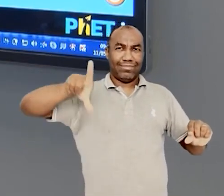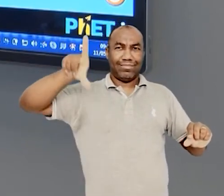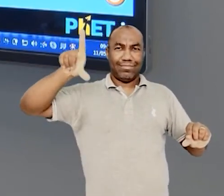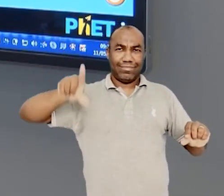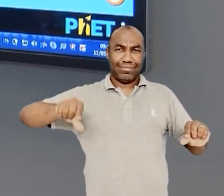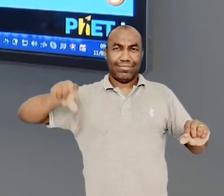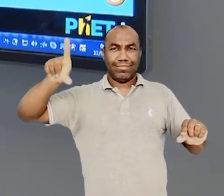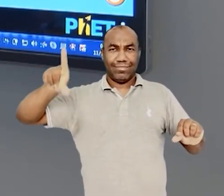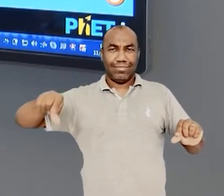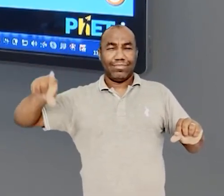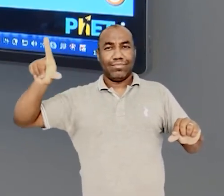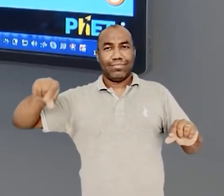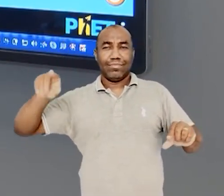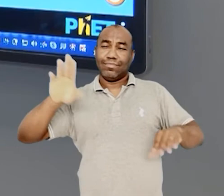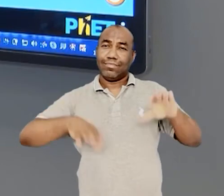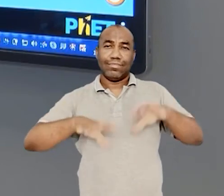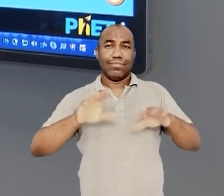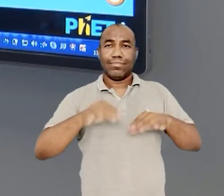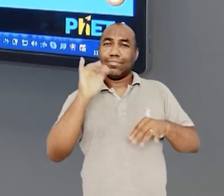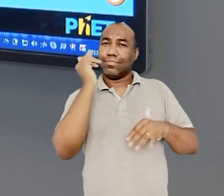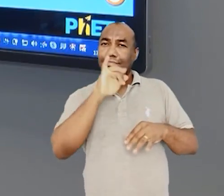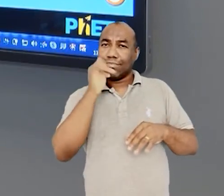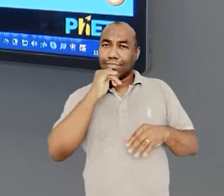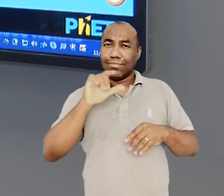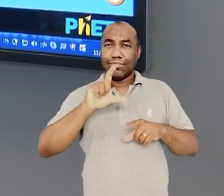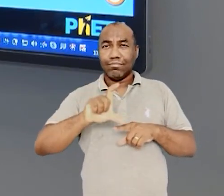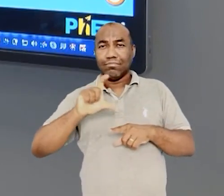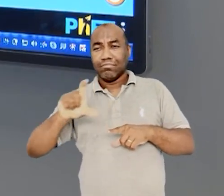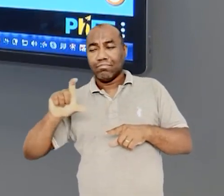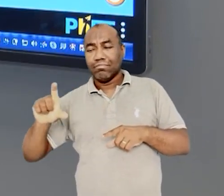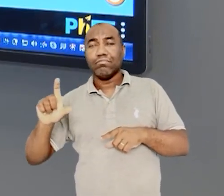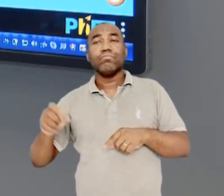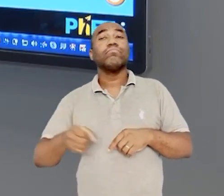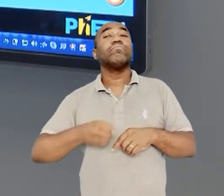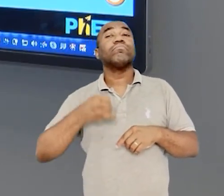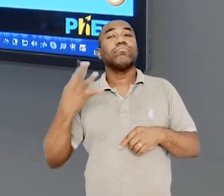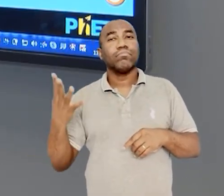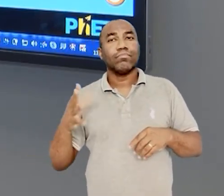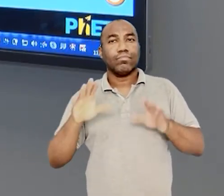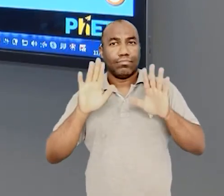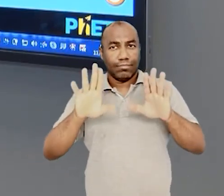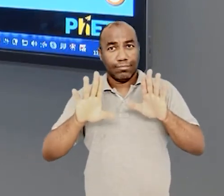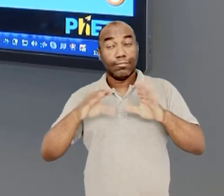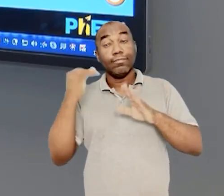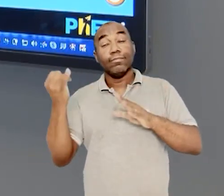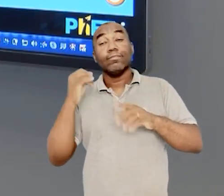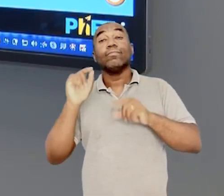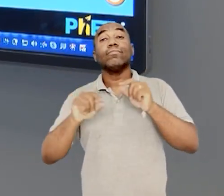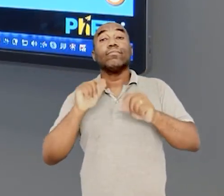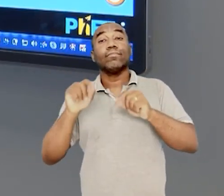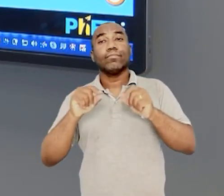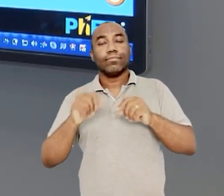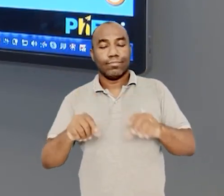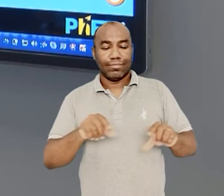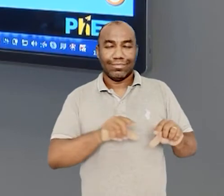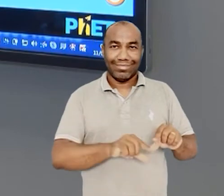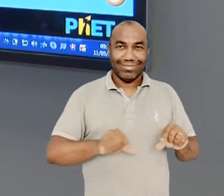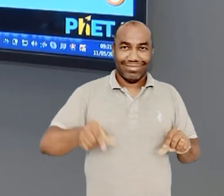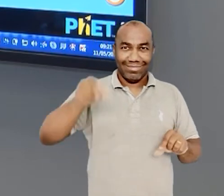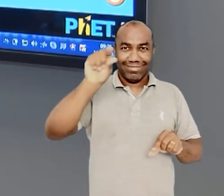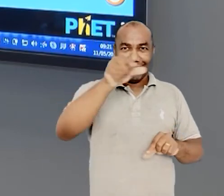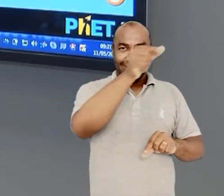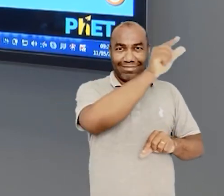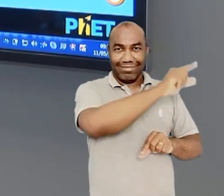tensão elétrica, a intensidade de corrente elétrica diminui. Mas aí tem um fator intrigante, que é